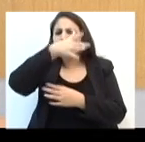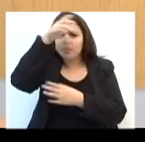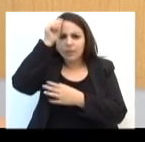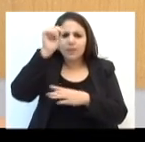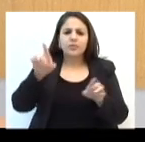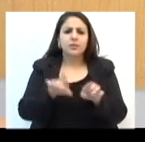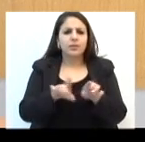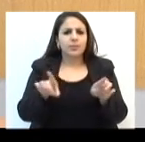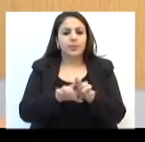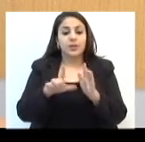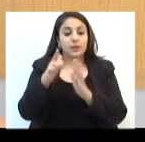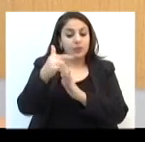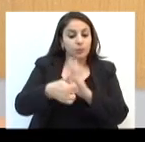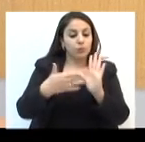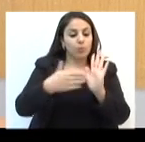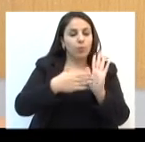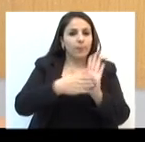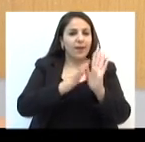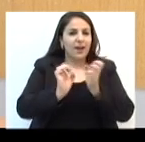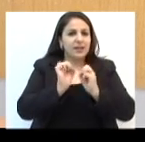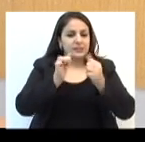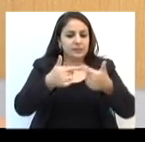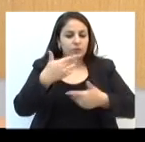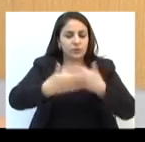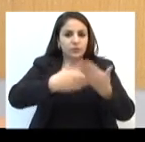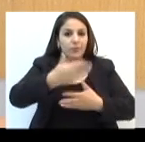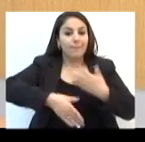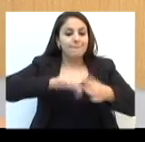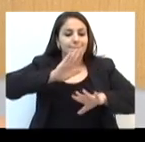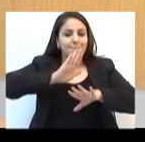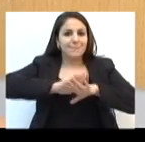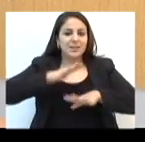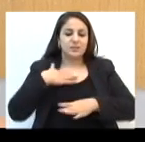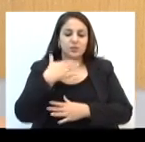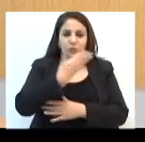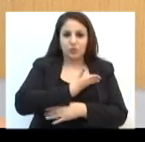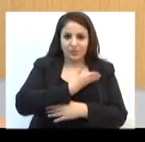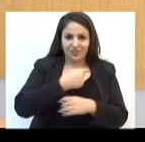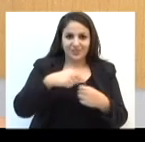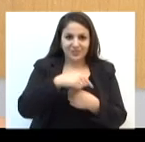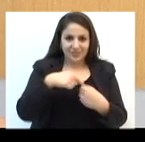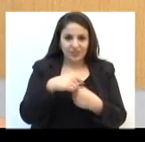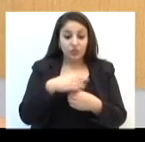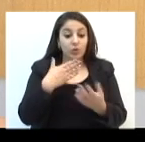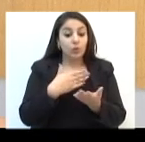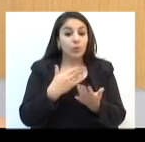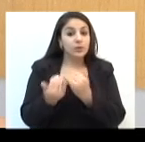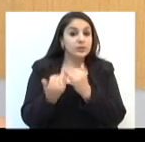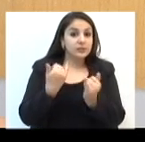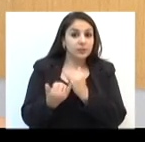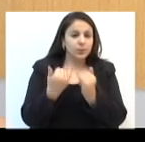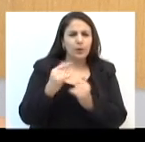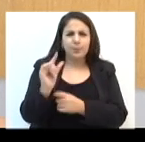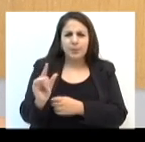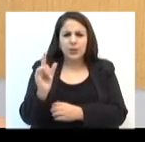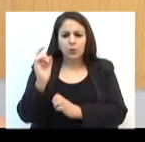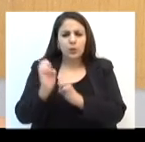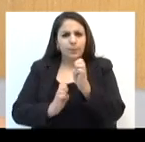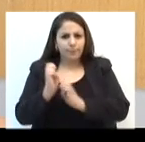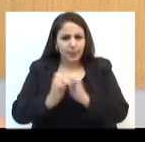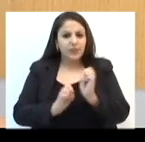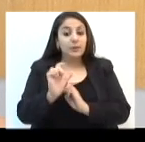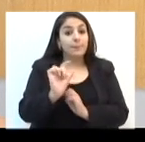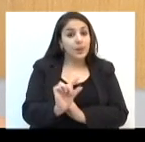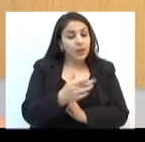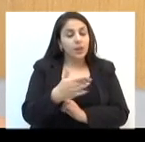fazer um diagnóstico e, a partir daí, propor ações para desenvolver ainda mais a nossa cidade. Como exemplo, as micro